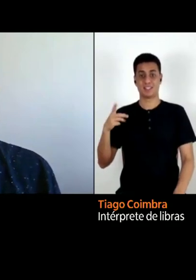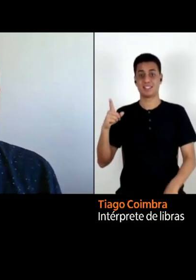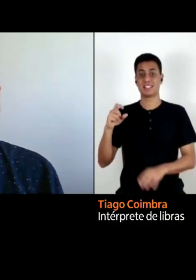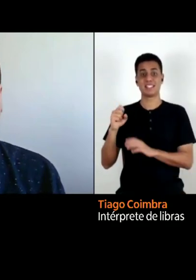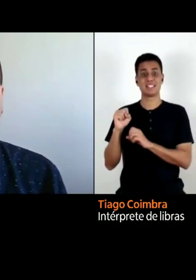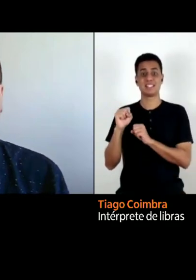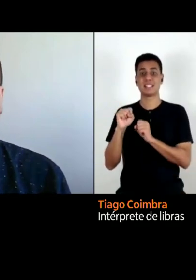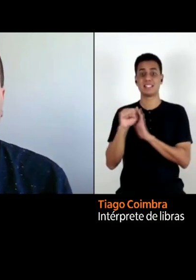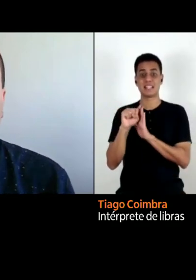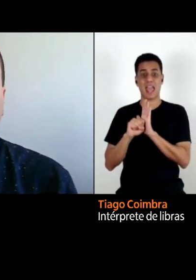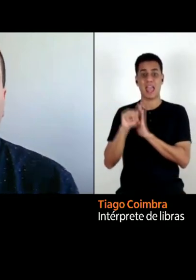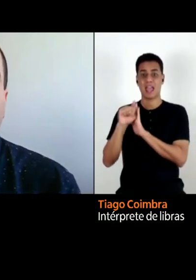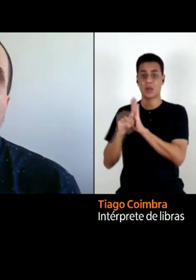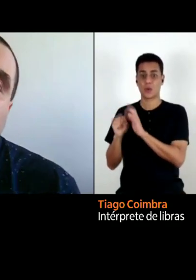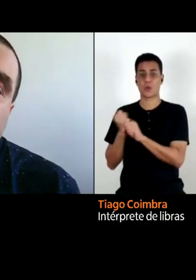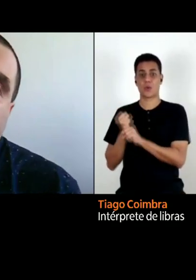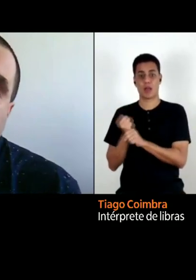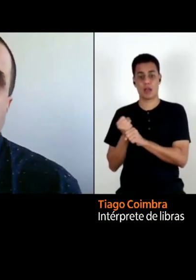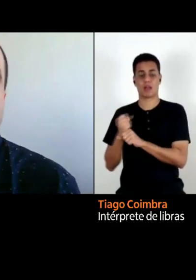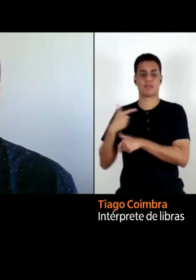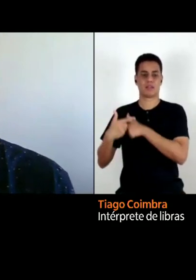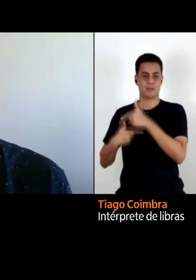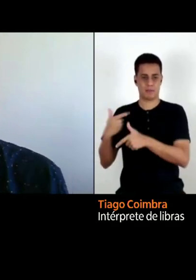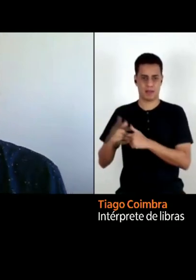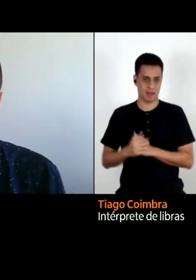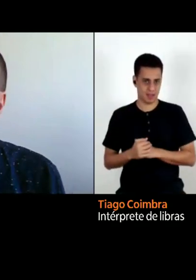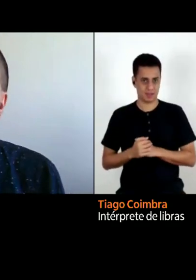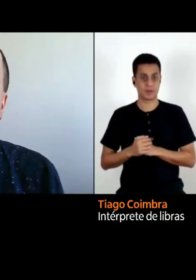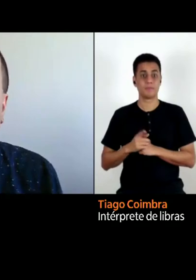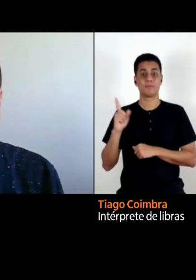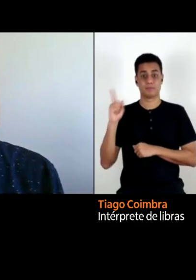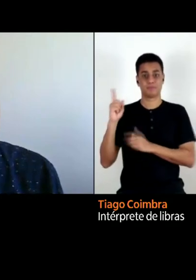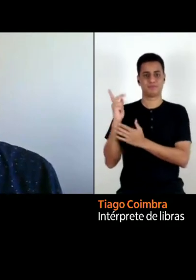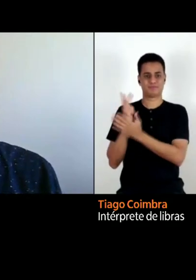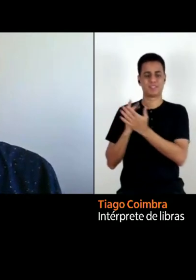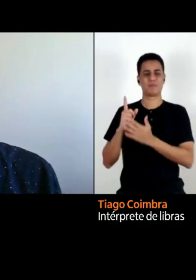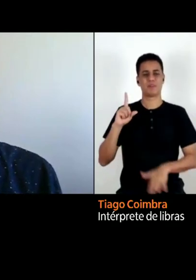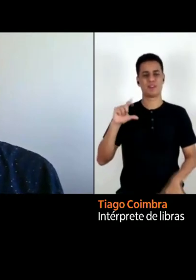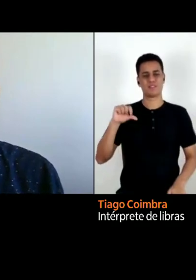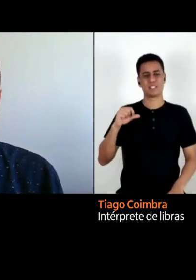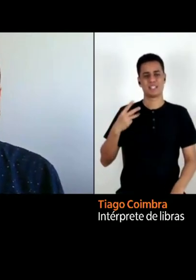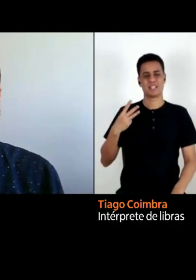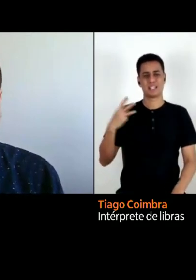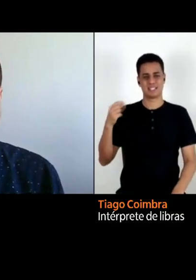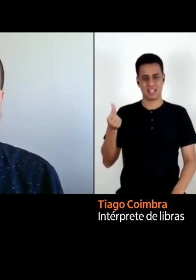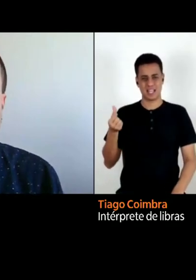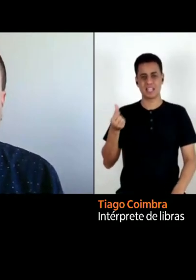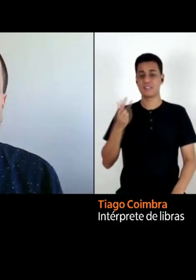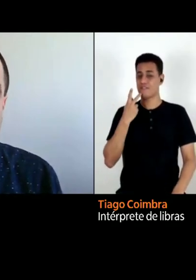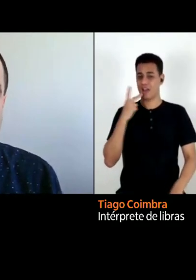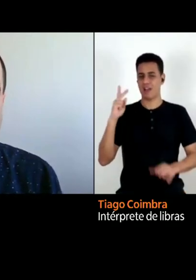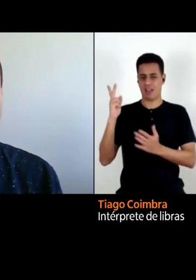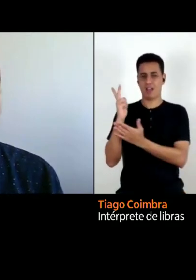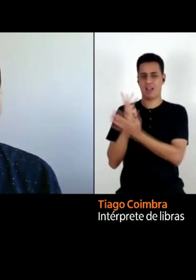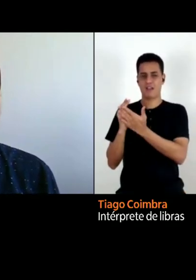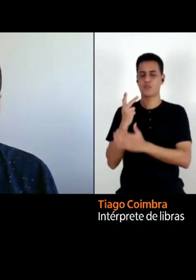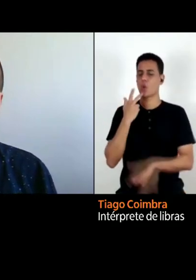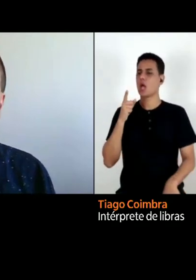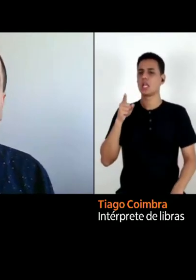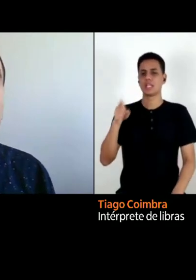Hartfield, com uma obra de 1936 intitulada Não Se Preocupe, Ele É